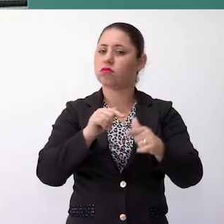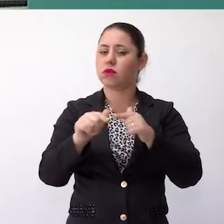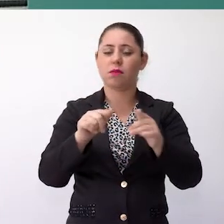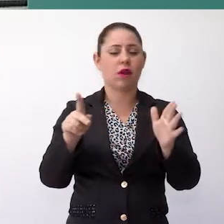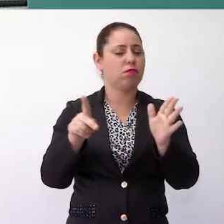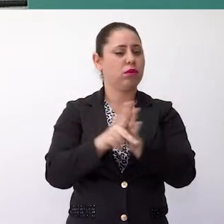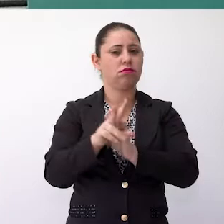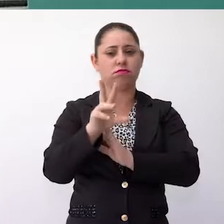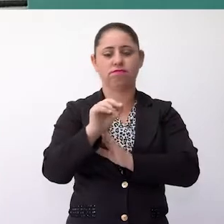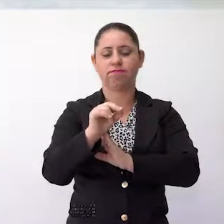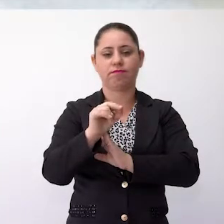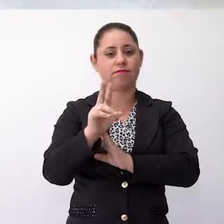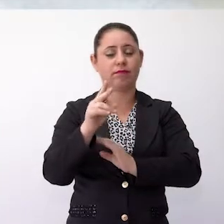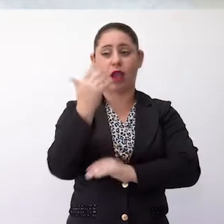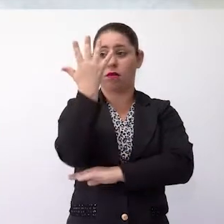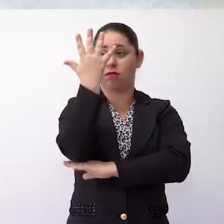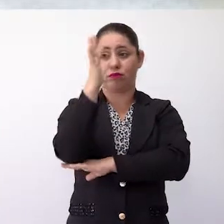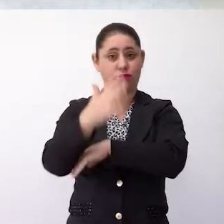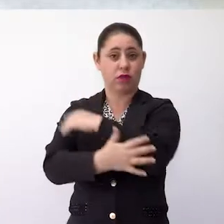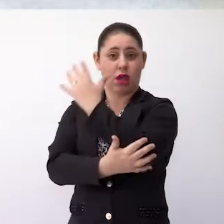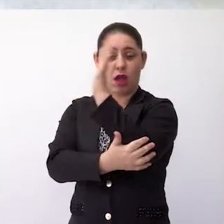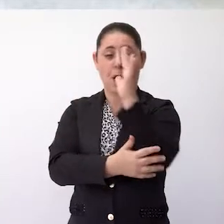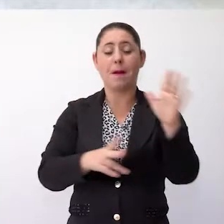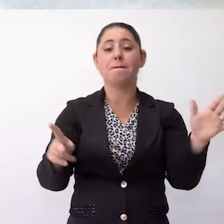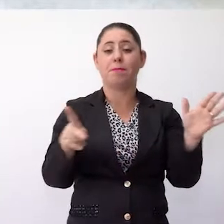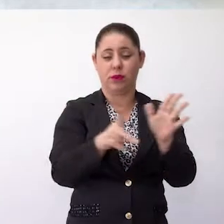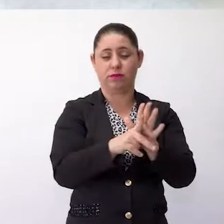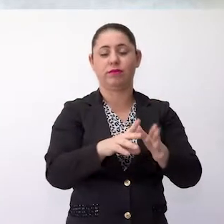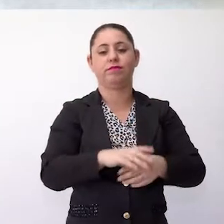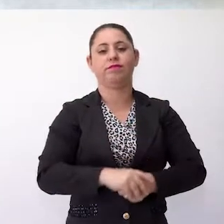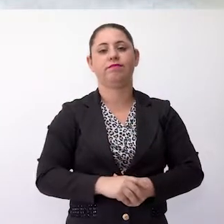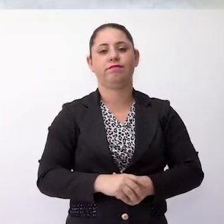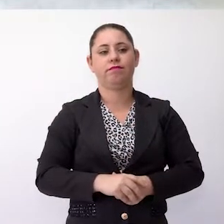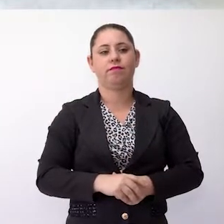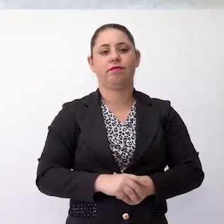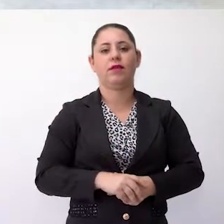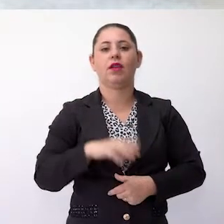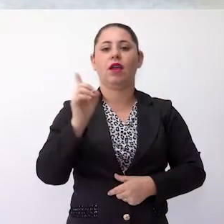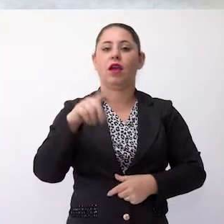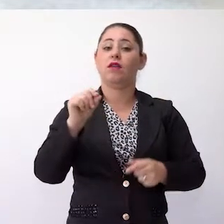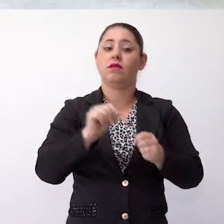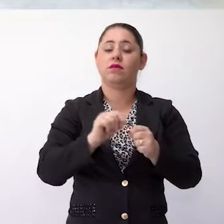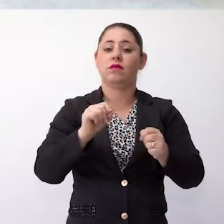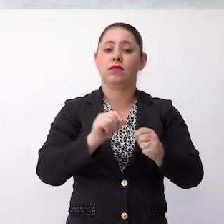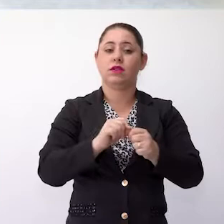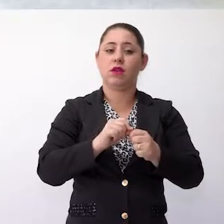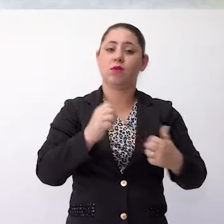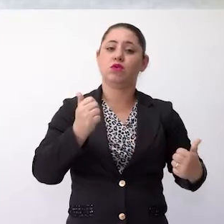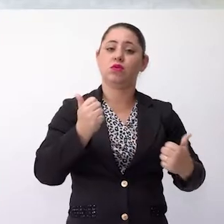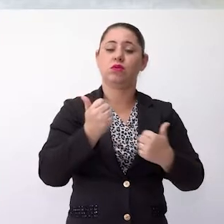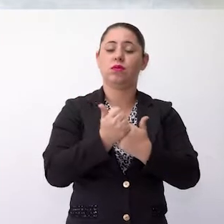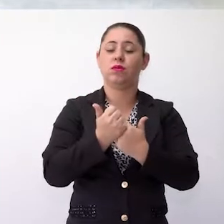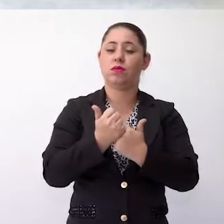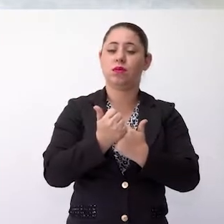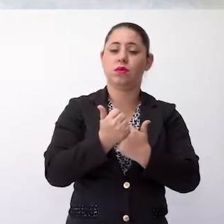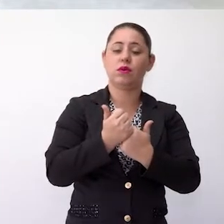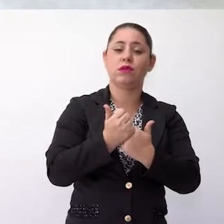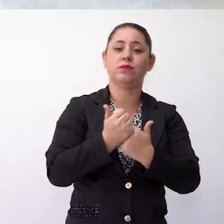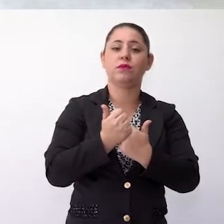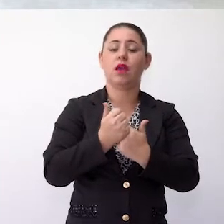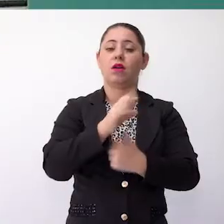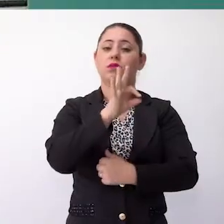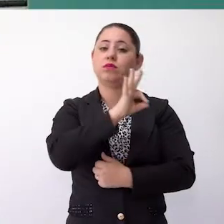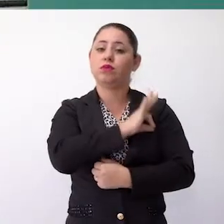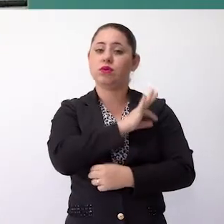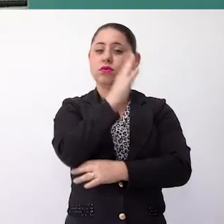de policiamento que nós desempenhamos. Ambiental. Eventualmente, nós fazemos operações em apoio à Polícia Militar Ambiental,